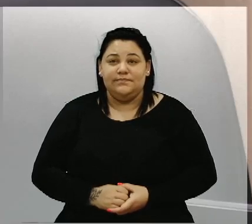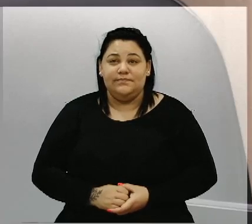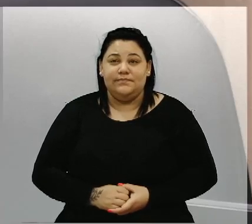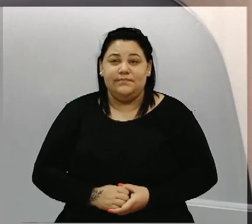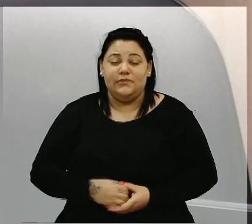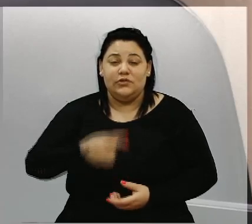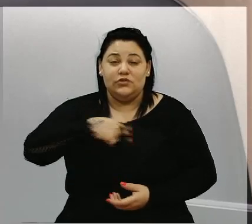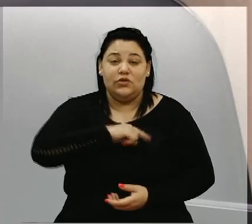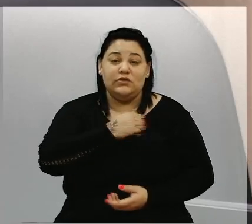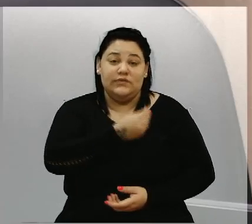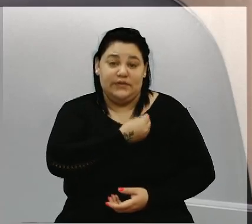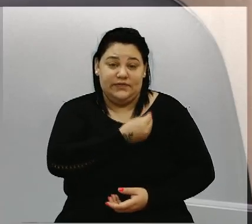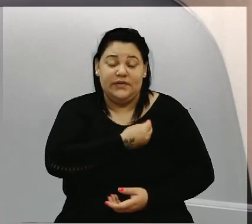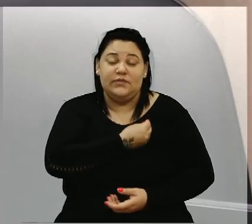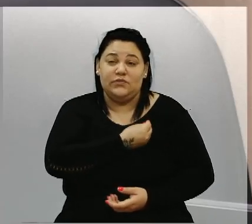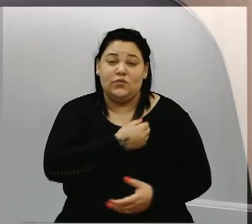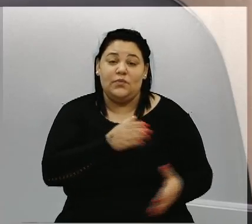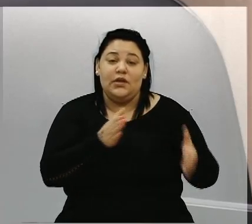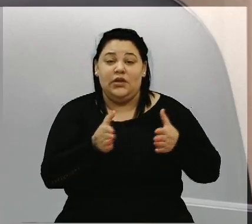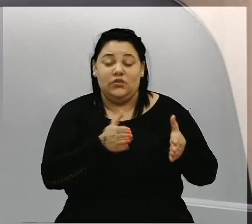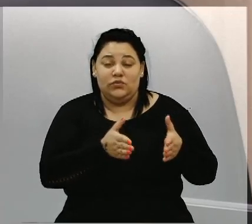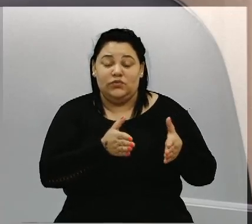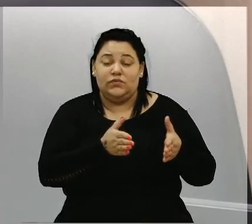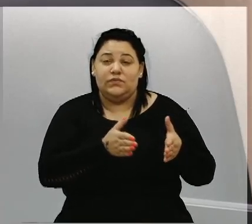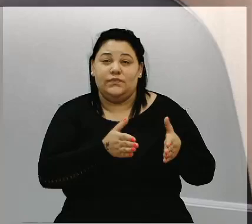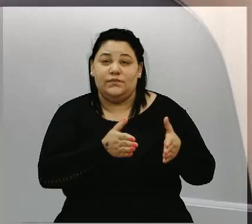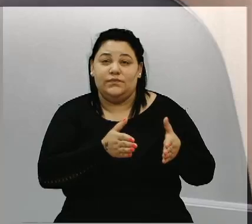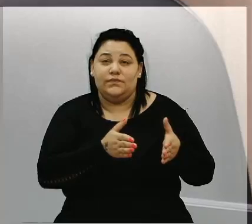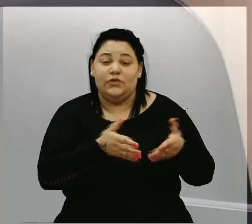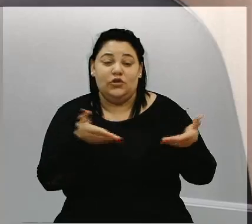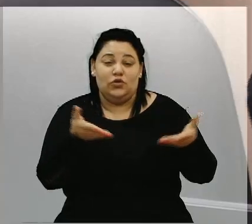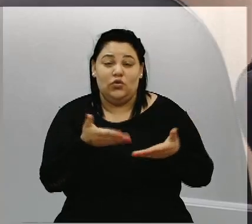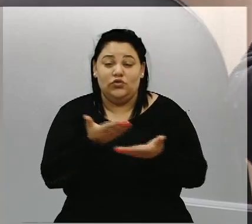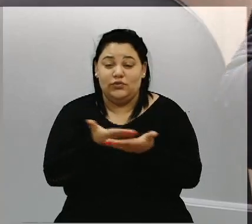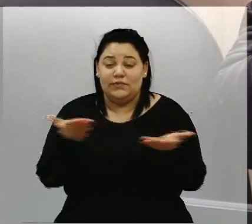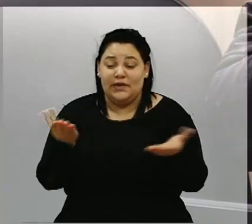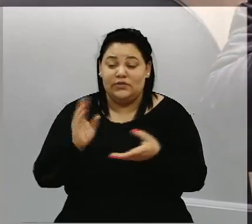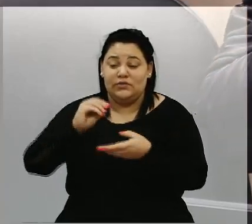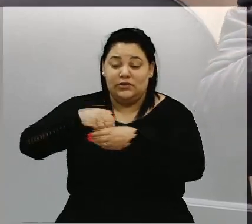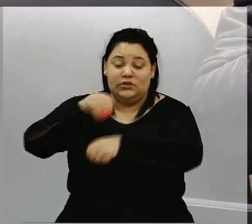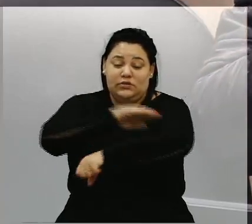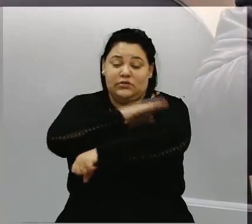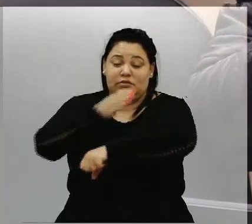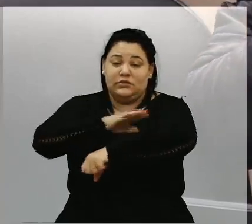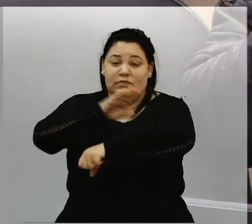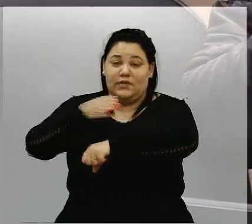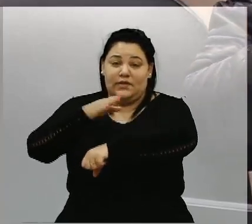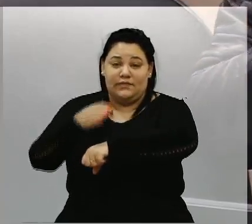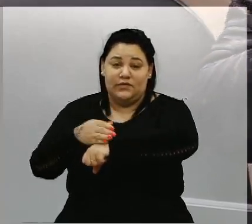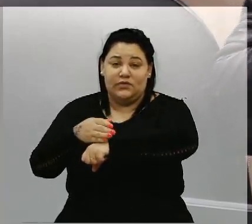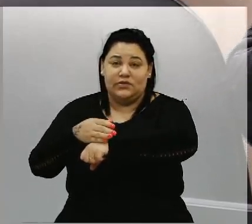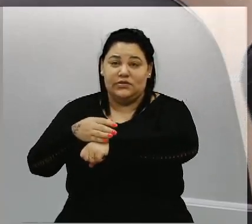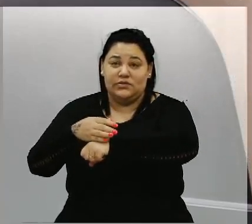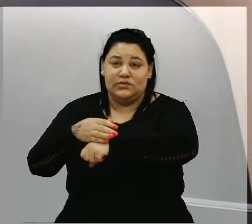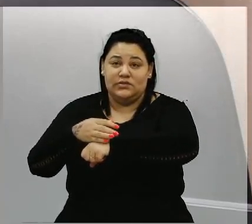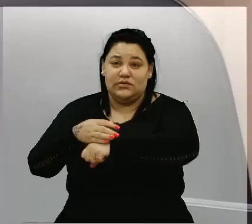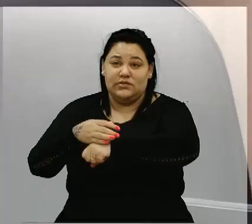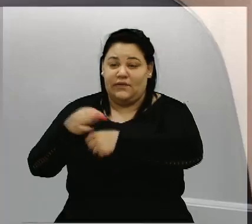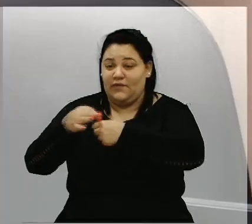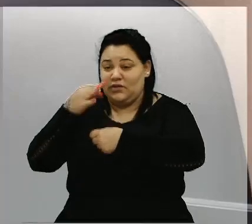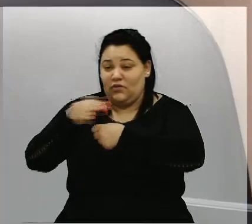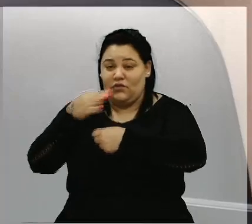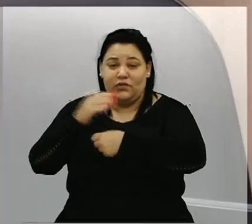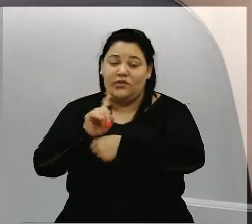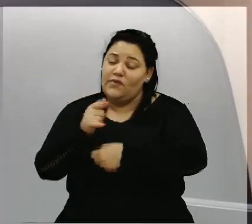Nós vivemos tempos em que hoje um espaço dentro dos pavilhões, que se chama João Darlan Betanin, não seria. O